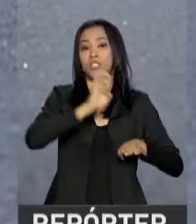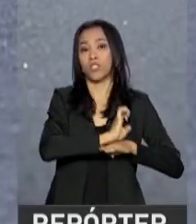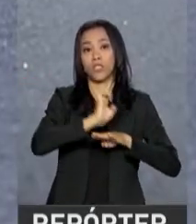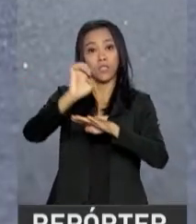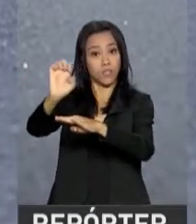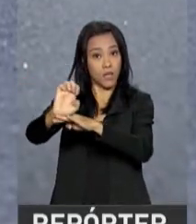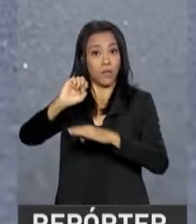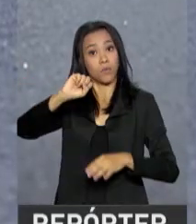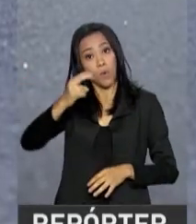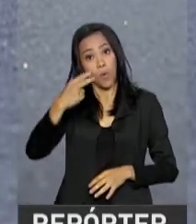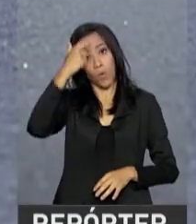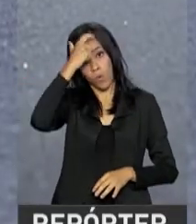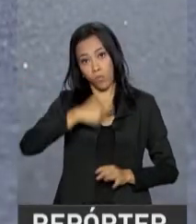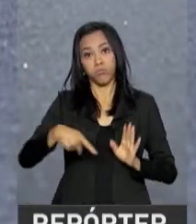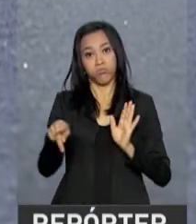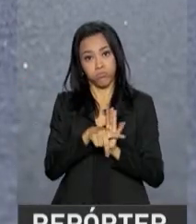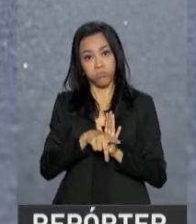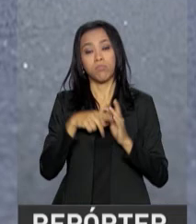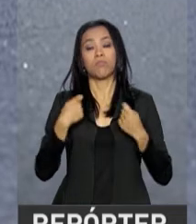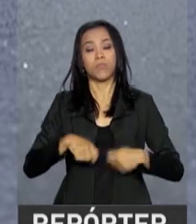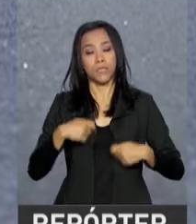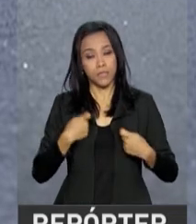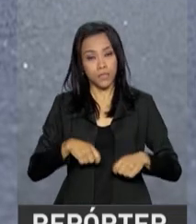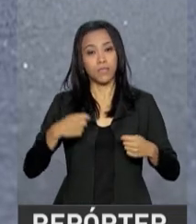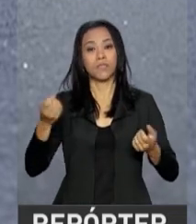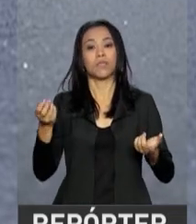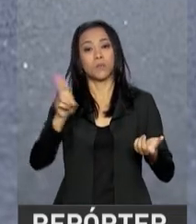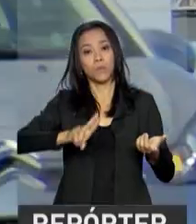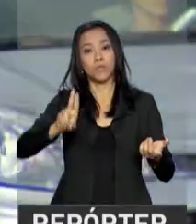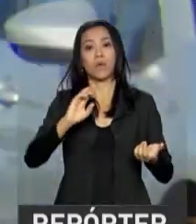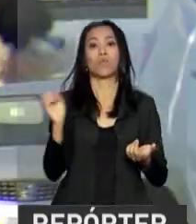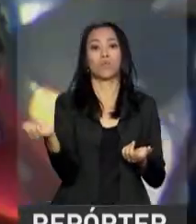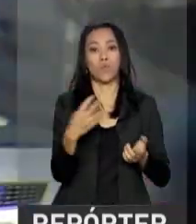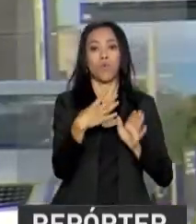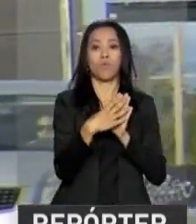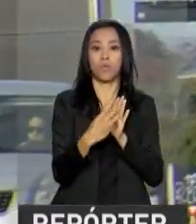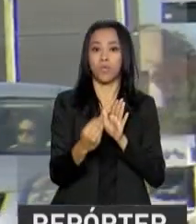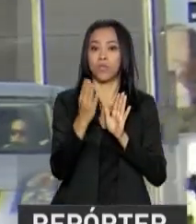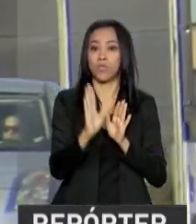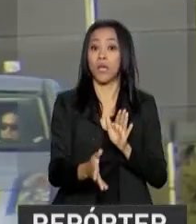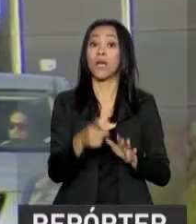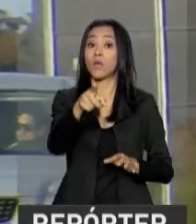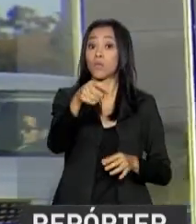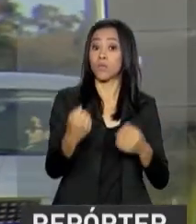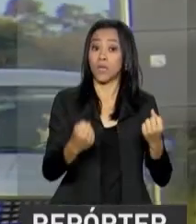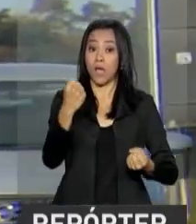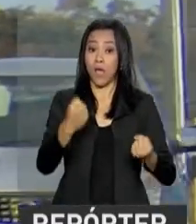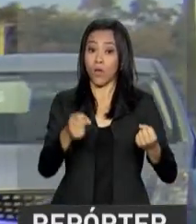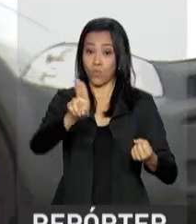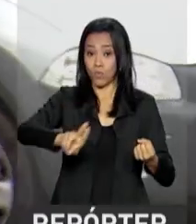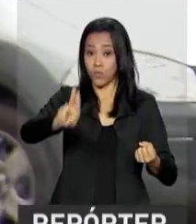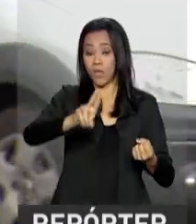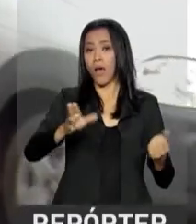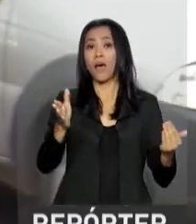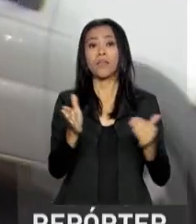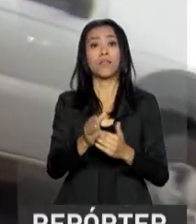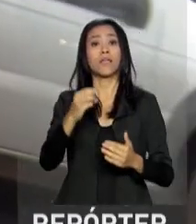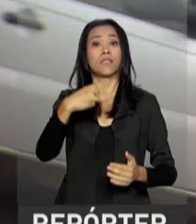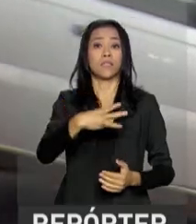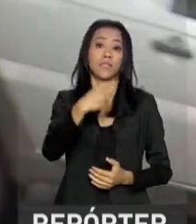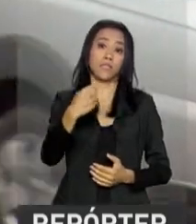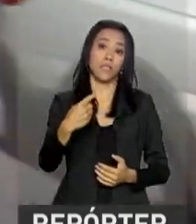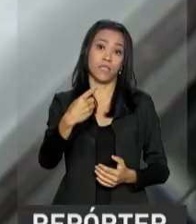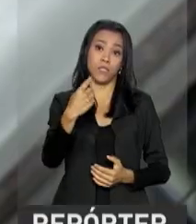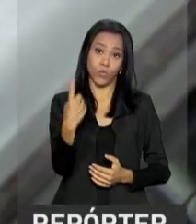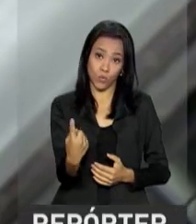propriedade também já devem ser emplacadas com o novo modelo carros usados terão até 31 de dezembro de 2020 e